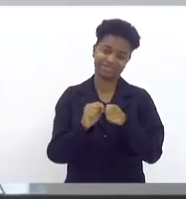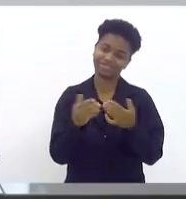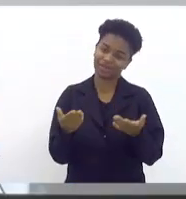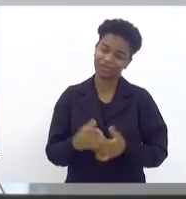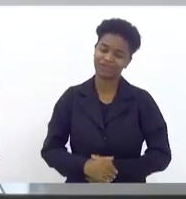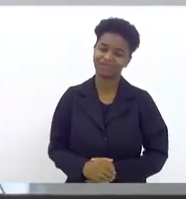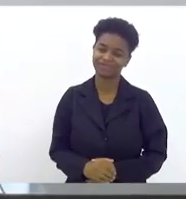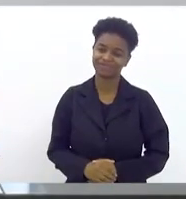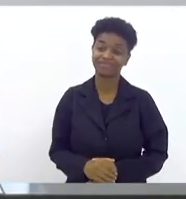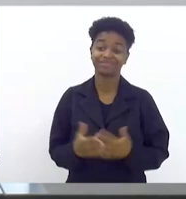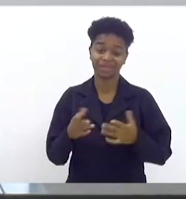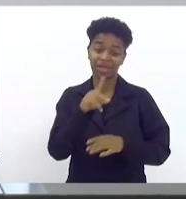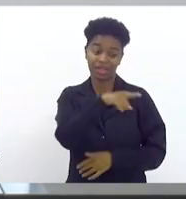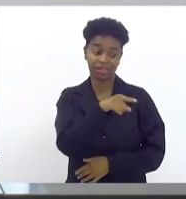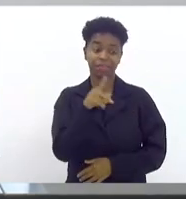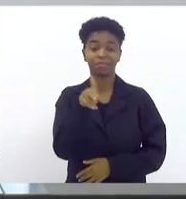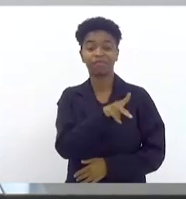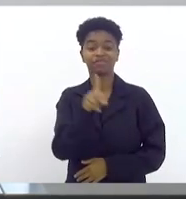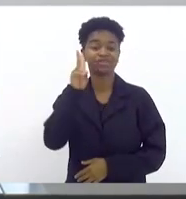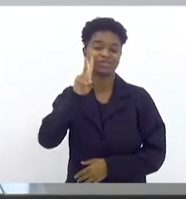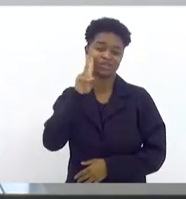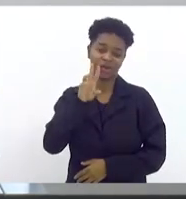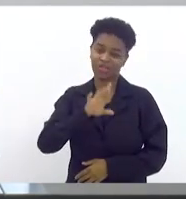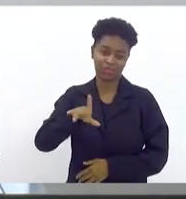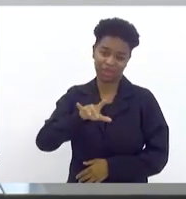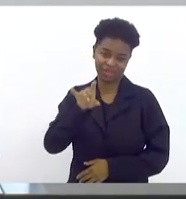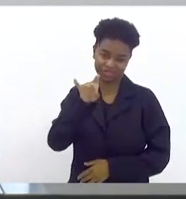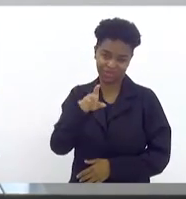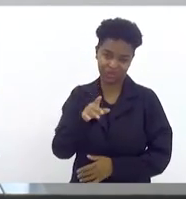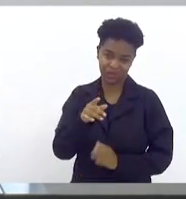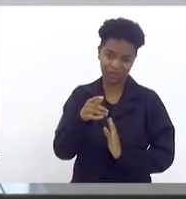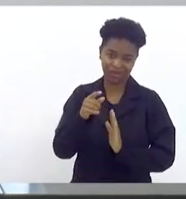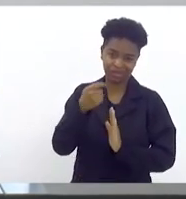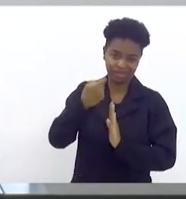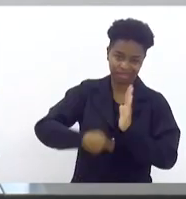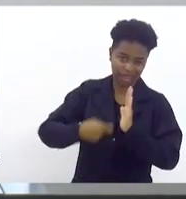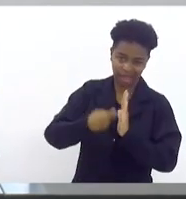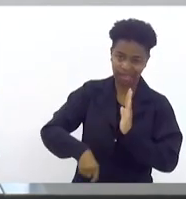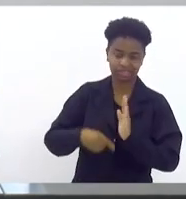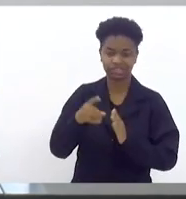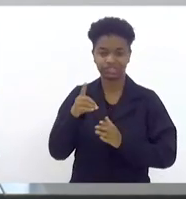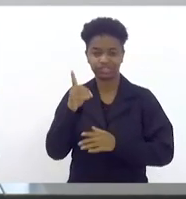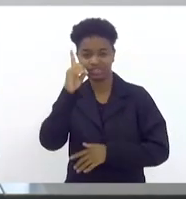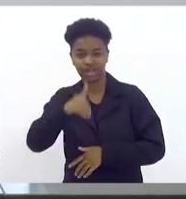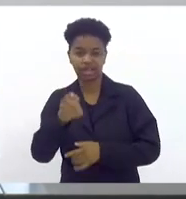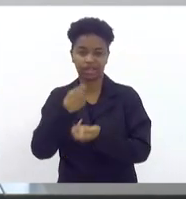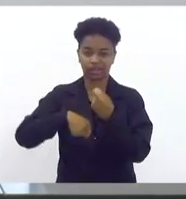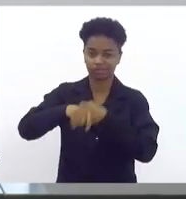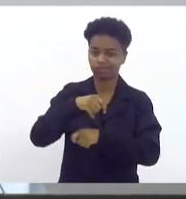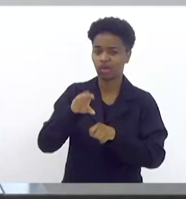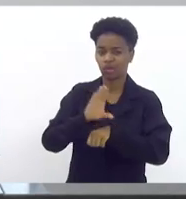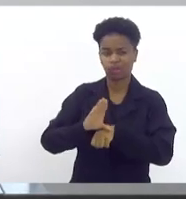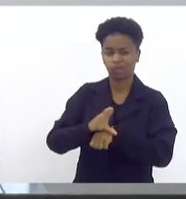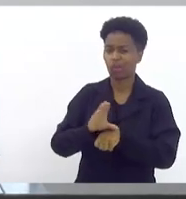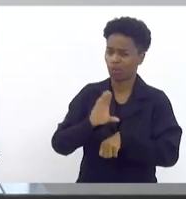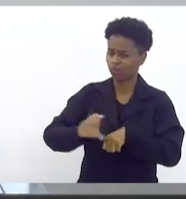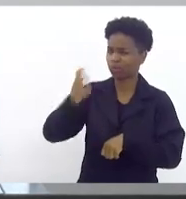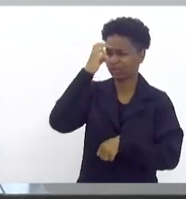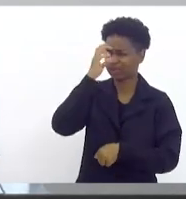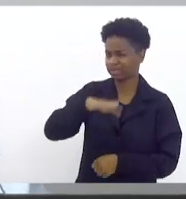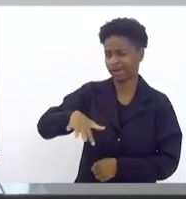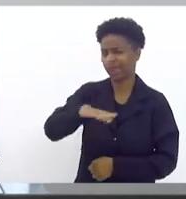Deputado Luiz Paulo também é professor de história, não é só tributação, direito administrativo, constitucional. Tá vendo? Cultura geral. Cultura